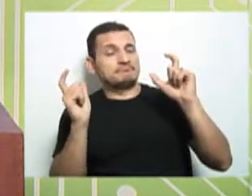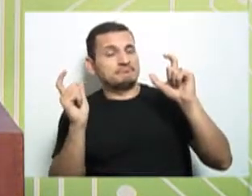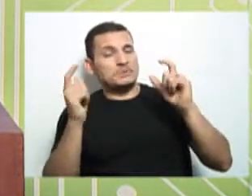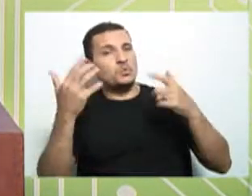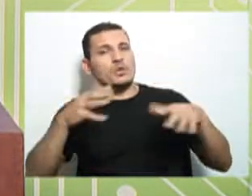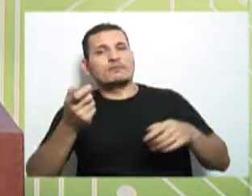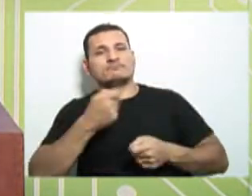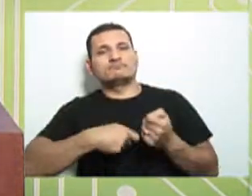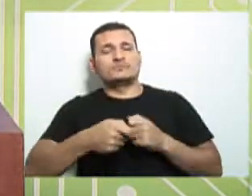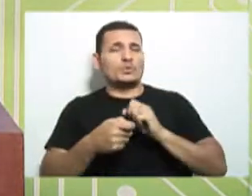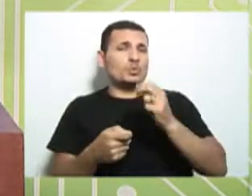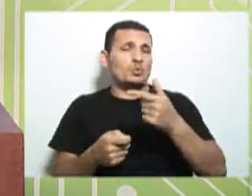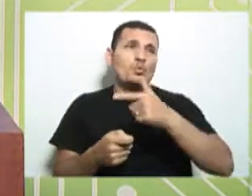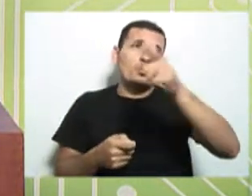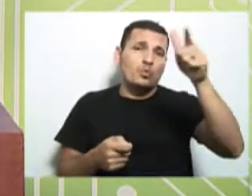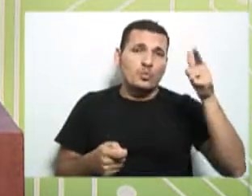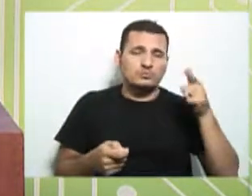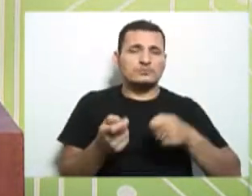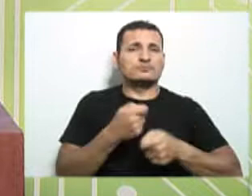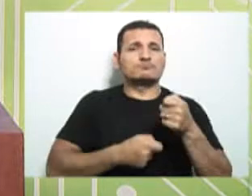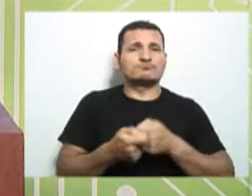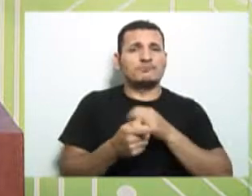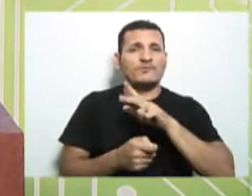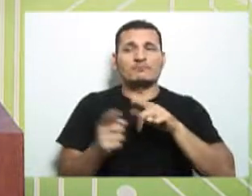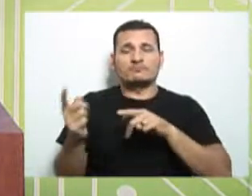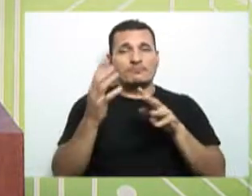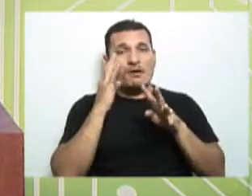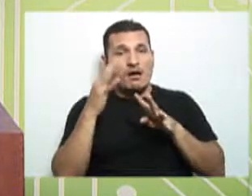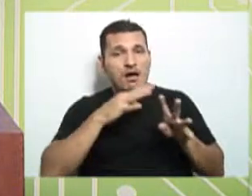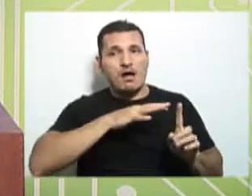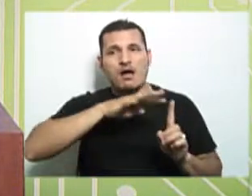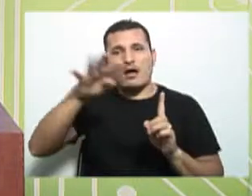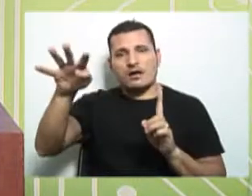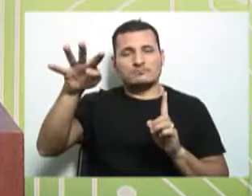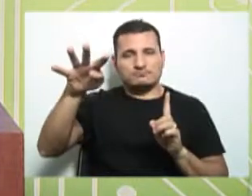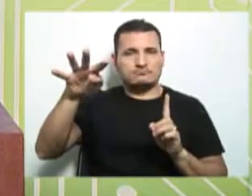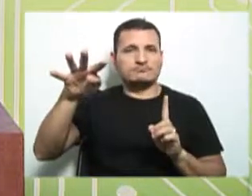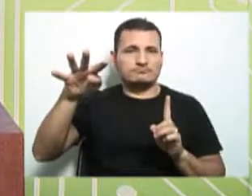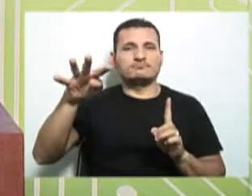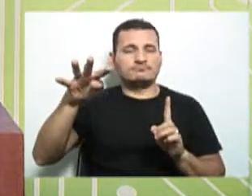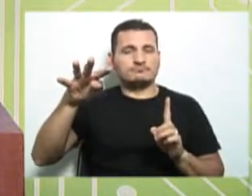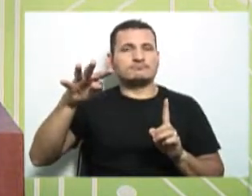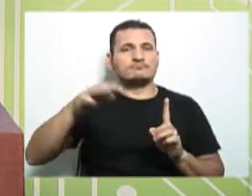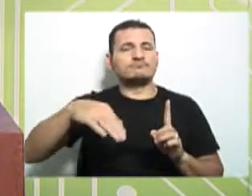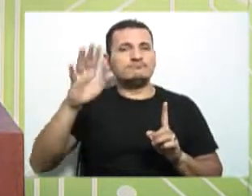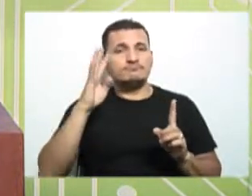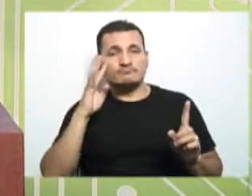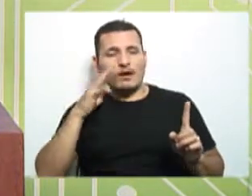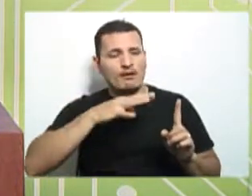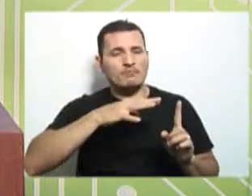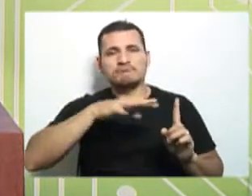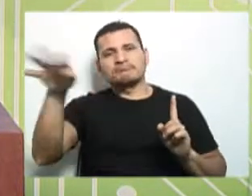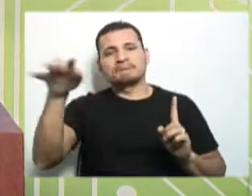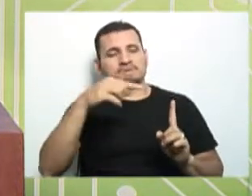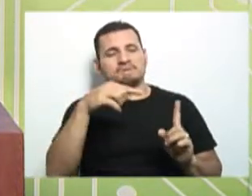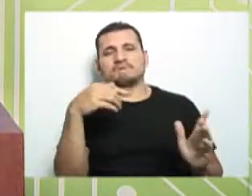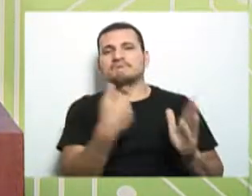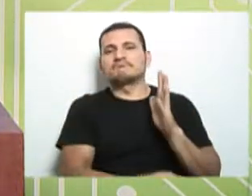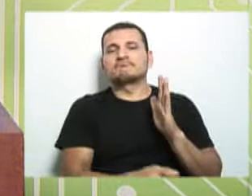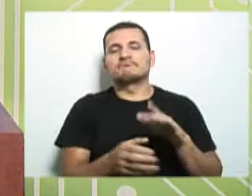outros negociadores e vão, né, chamar mais a atenção desse seu negociador do que você.